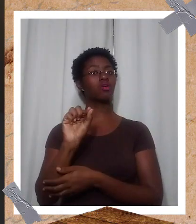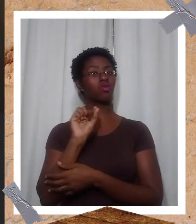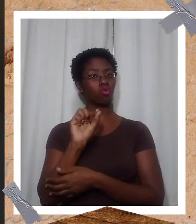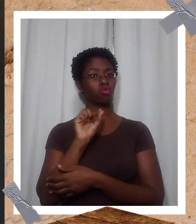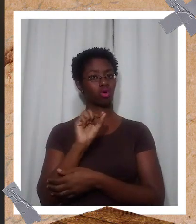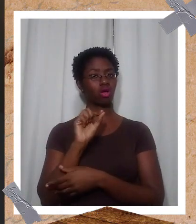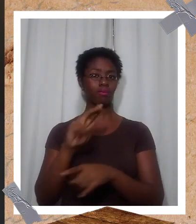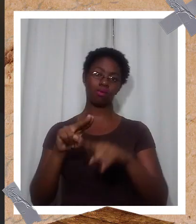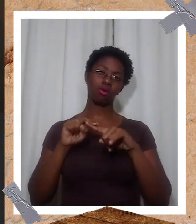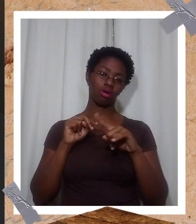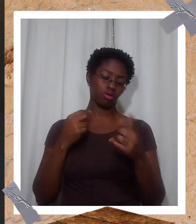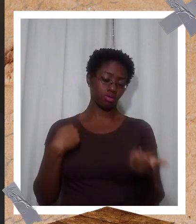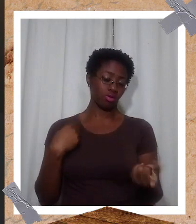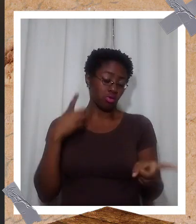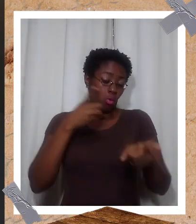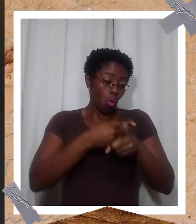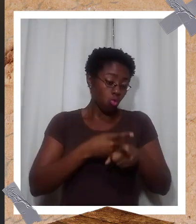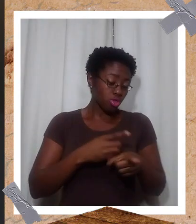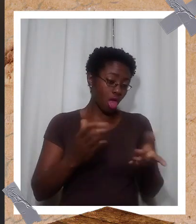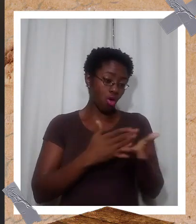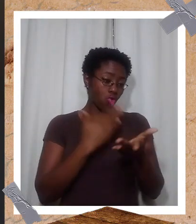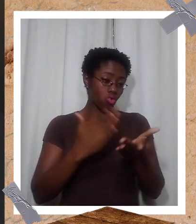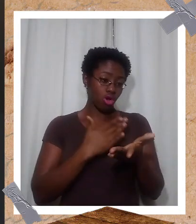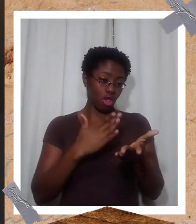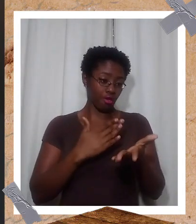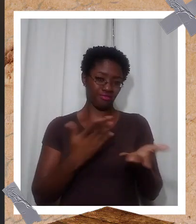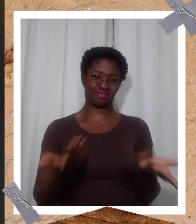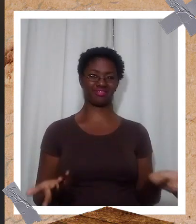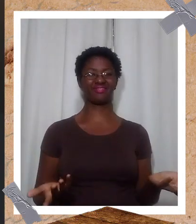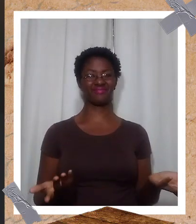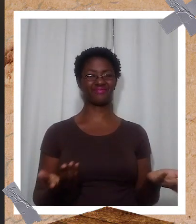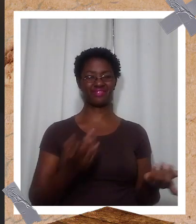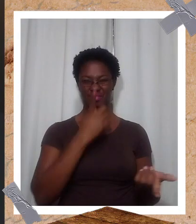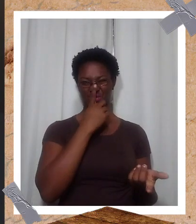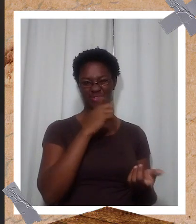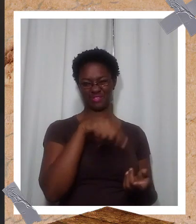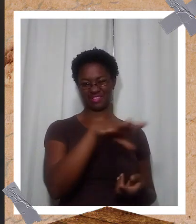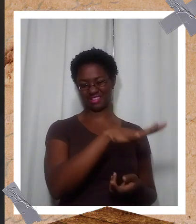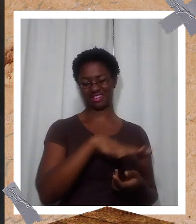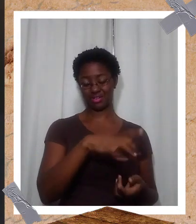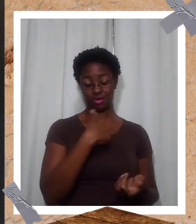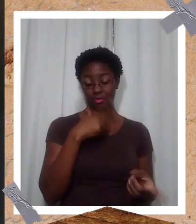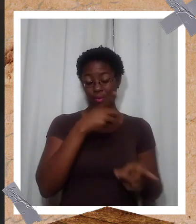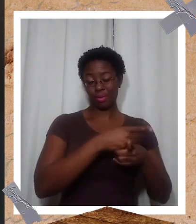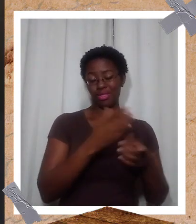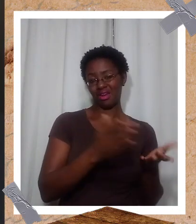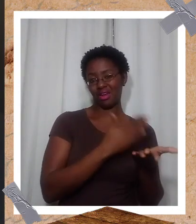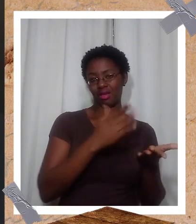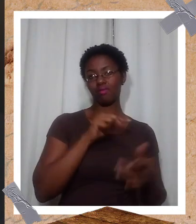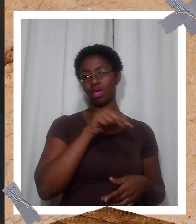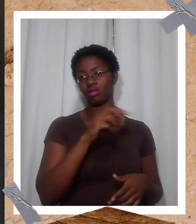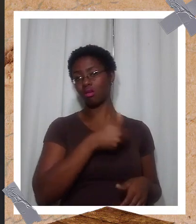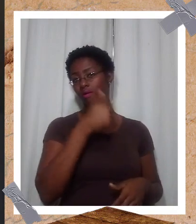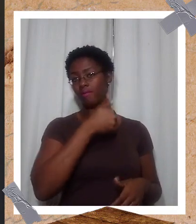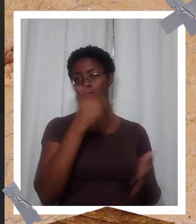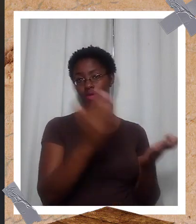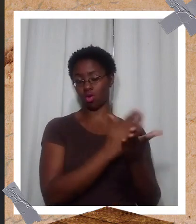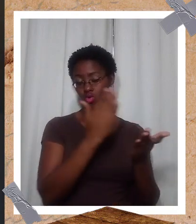que eu encontrei no lixão. Né? Então, esse livro, ele